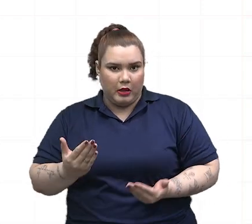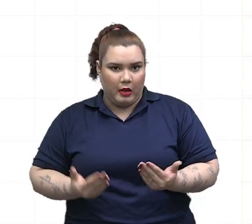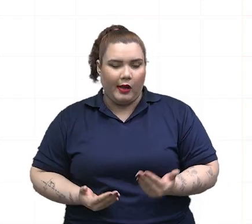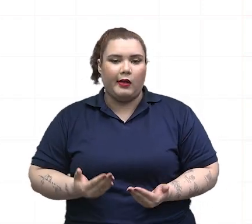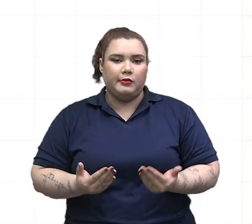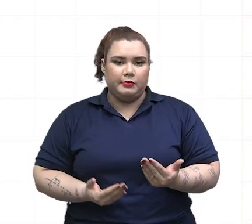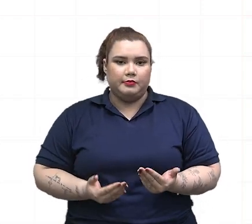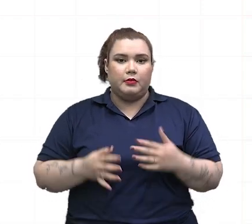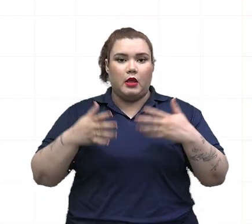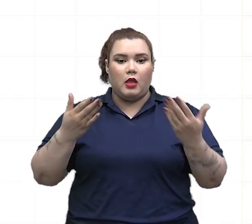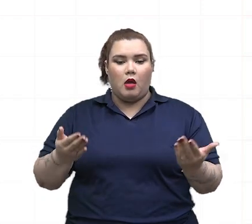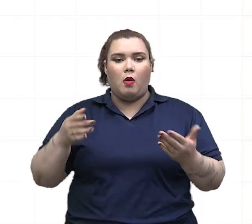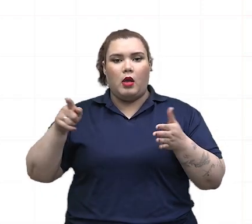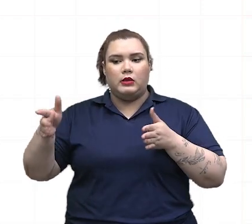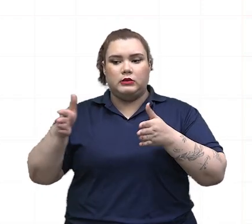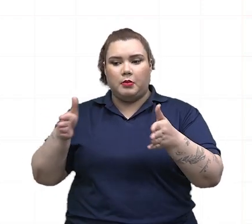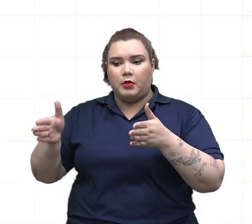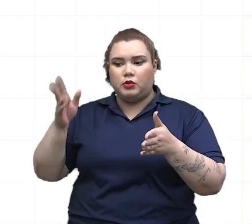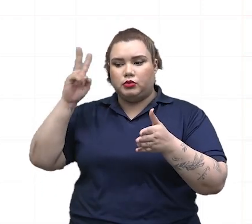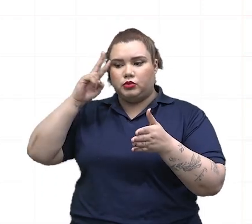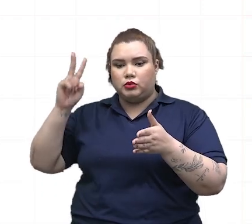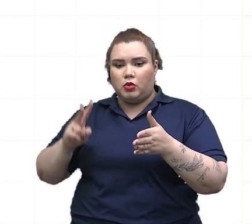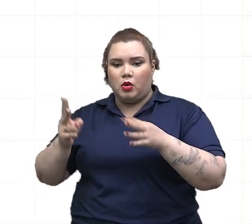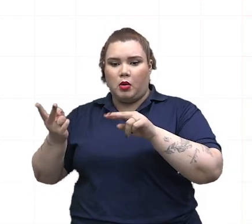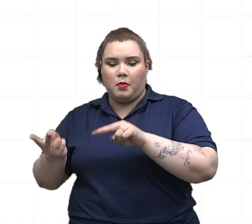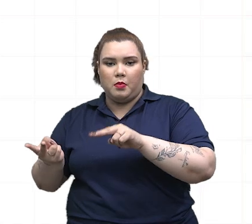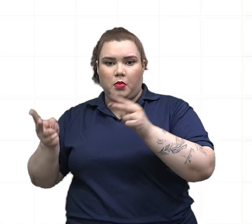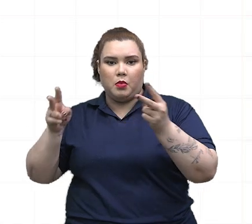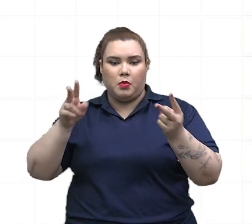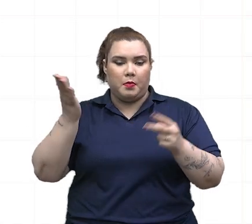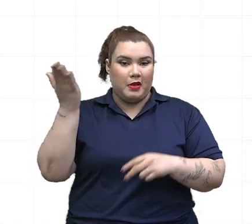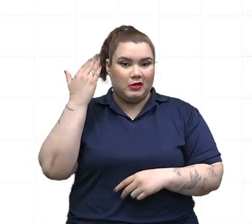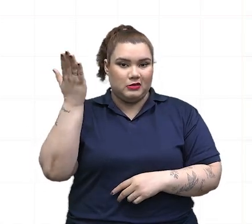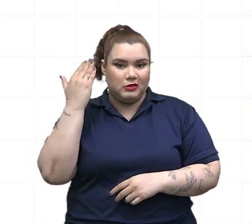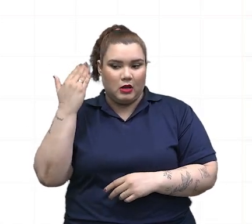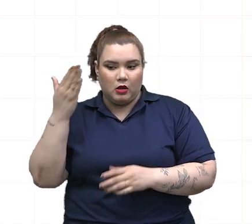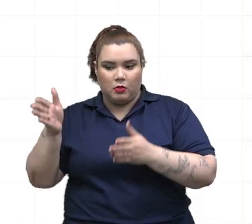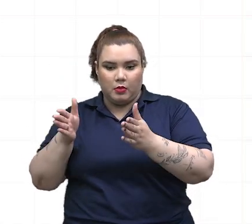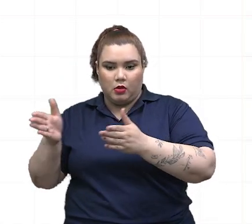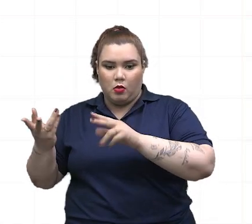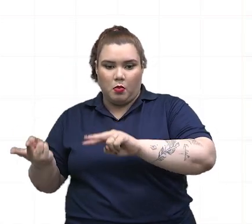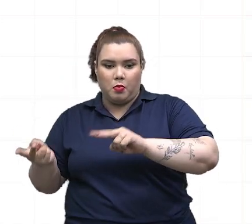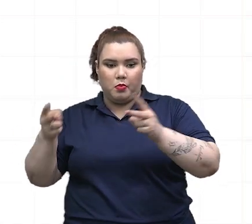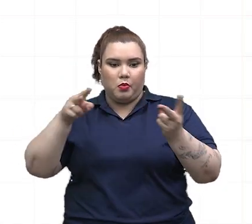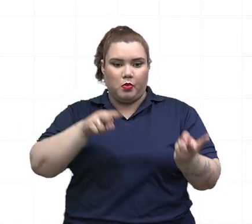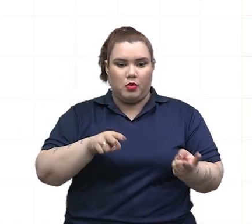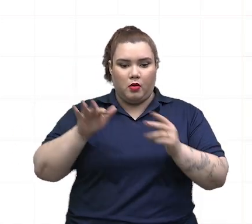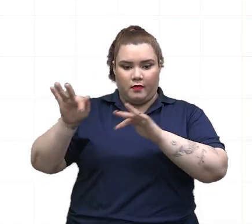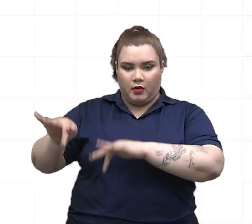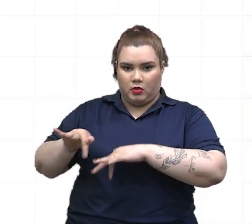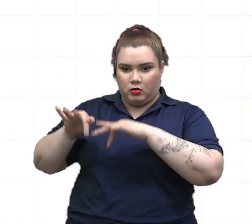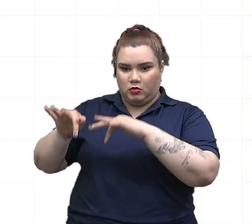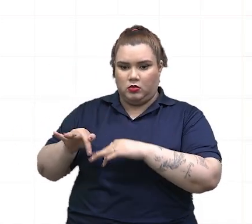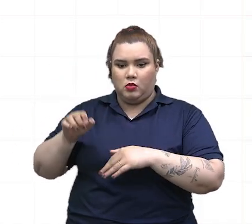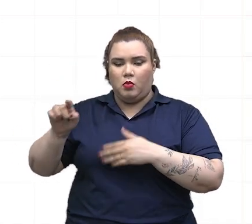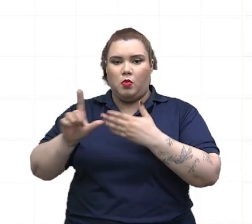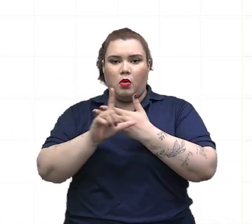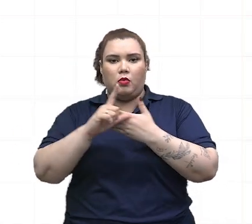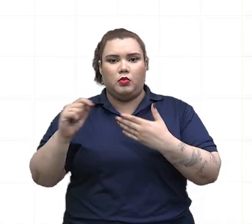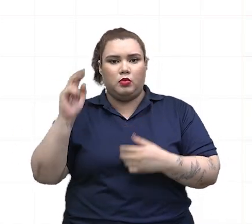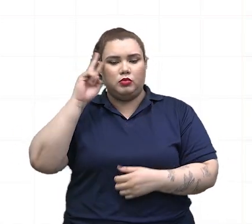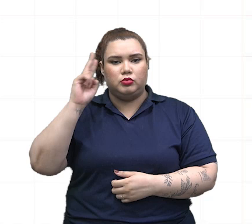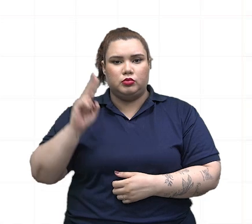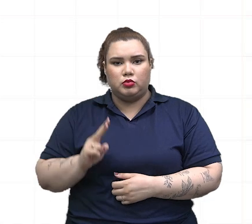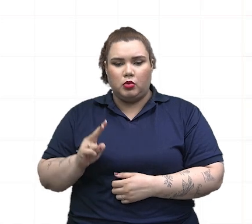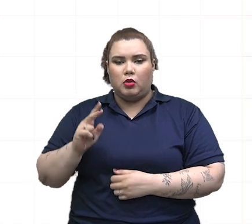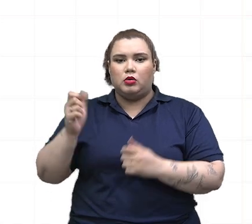da antiguidade para o feudalismo, o historiador Perry Anderson diz que o feudalismo